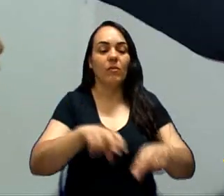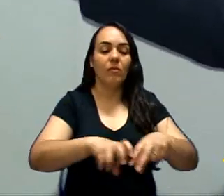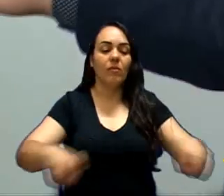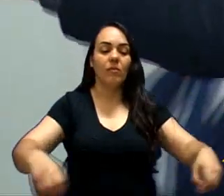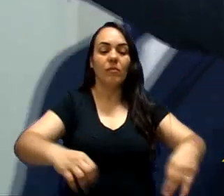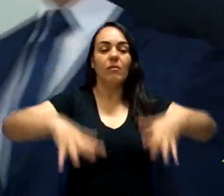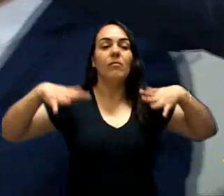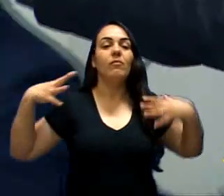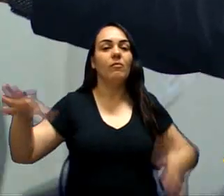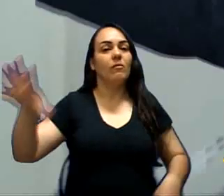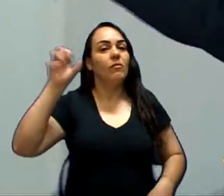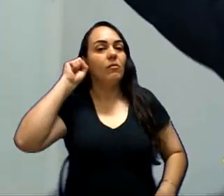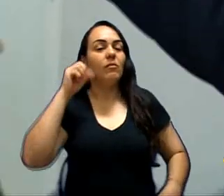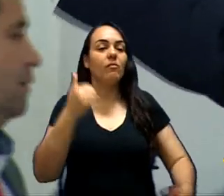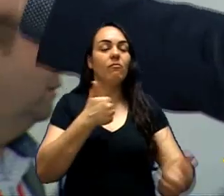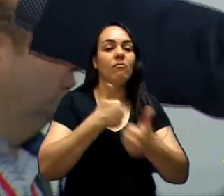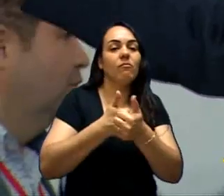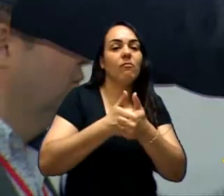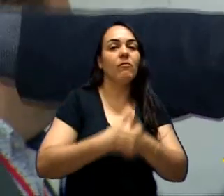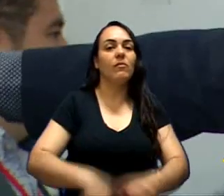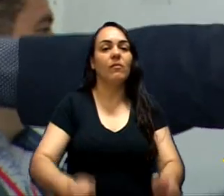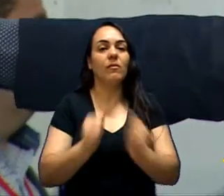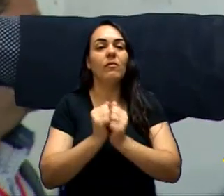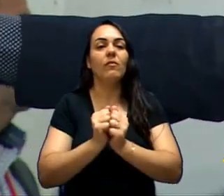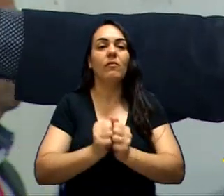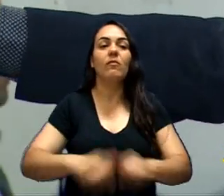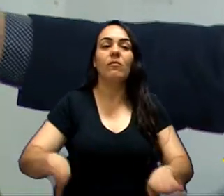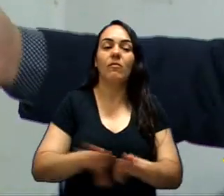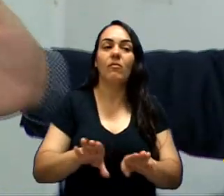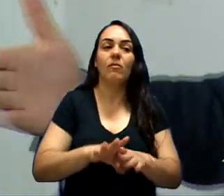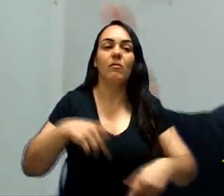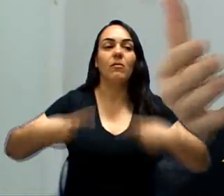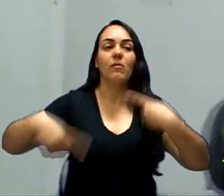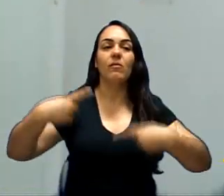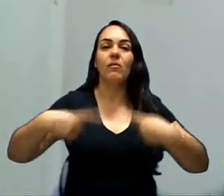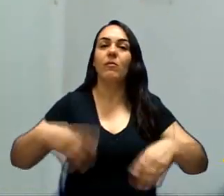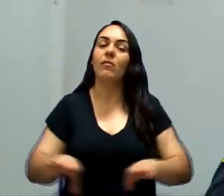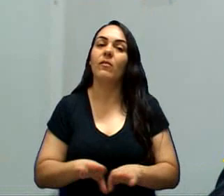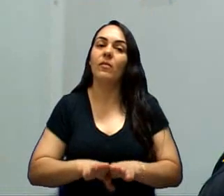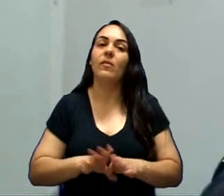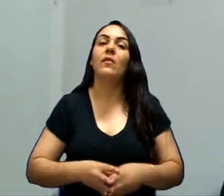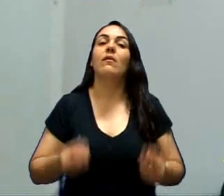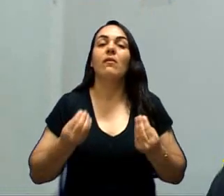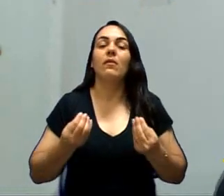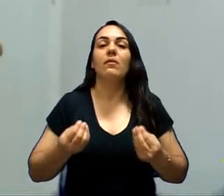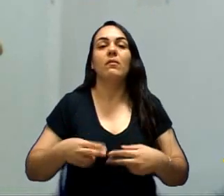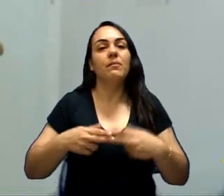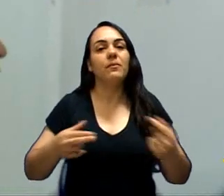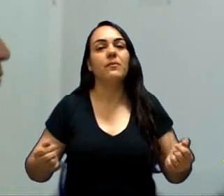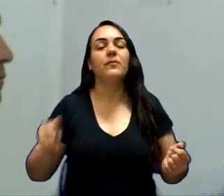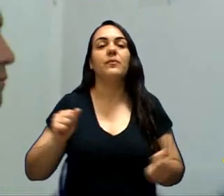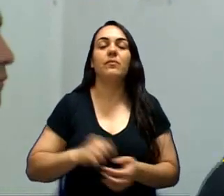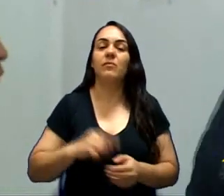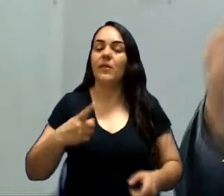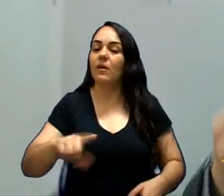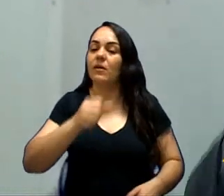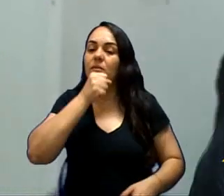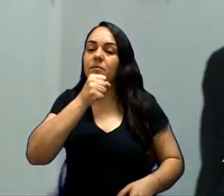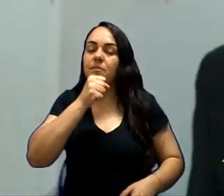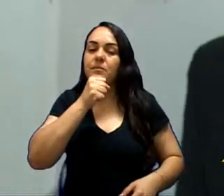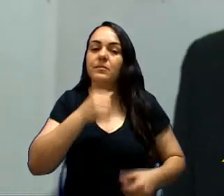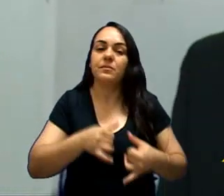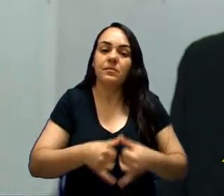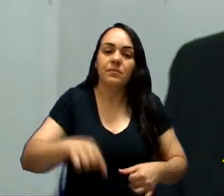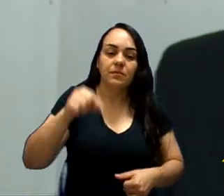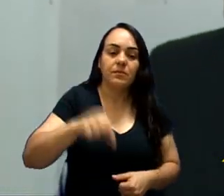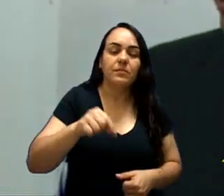para ouvi-los mais de perto, para participar ativamente da política, né? Para ver como é que funciona aqui o que não está no microfone, o que eu sempre falo que é